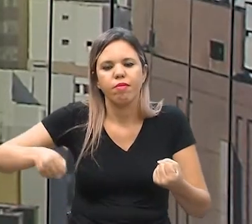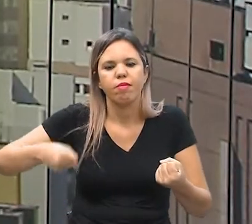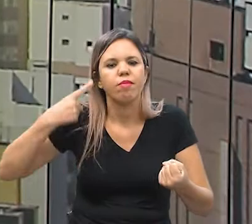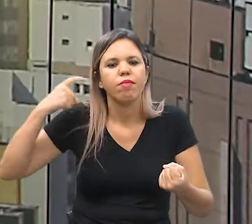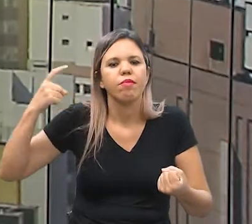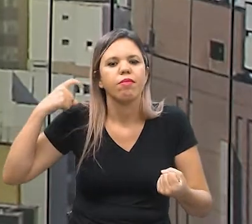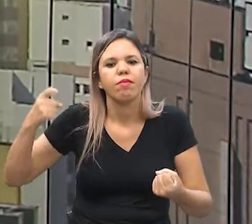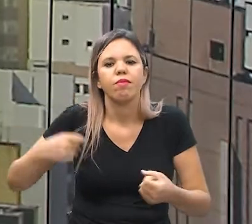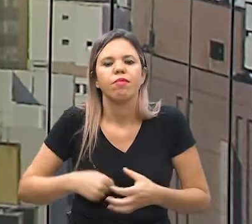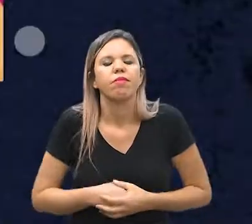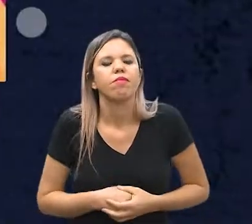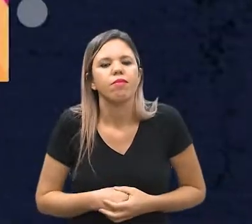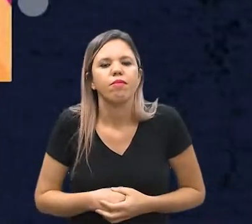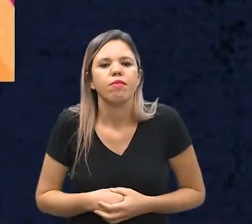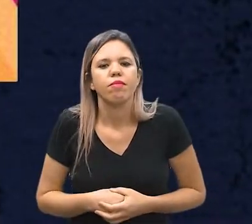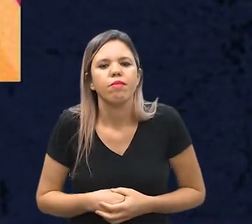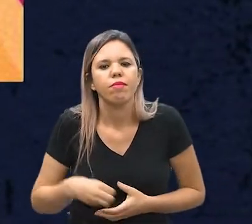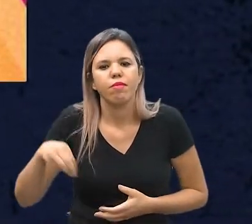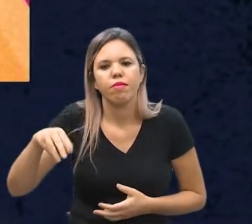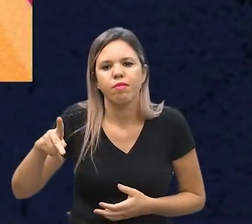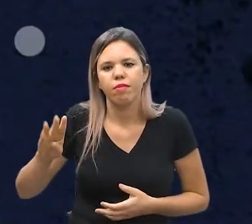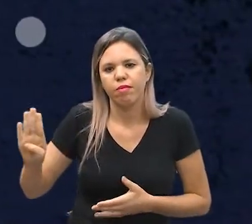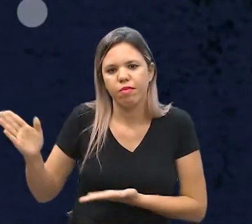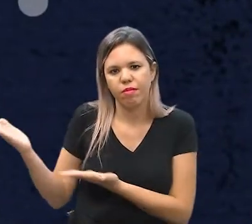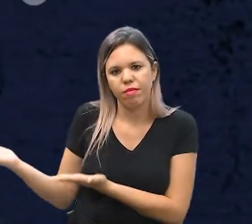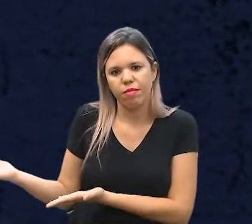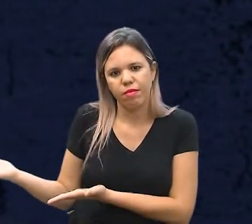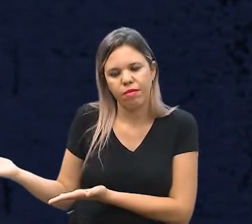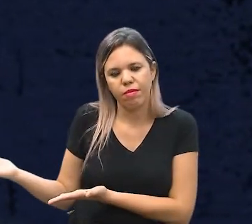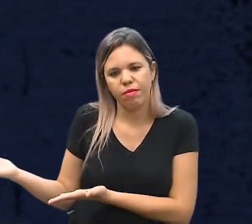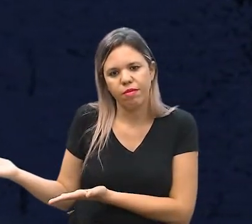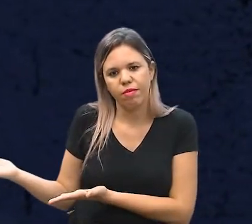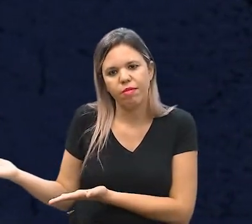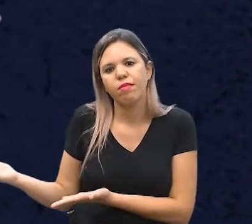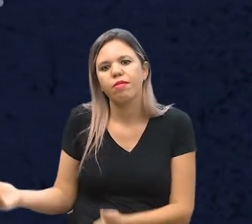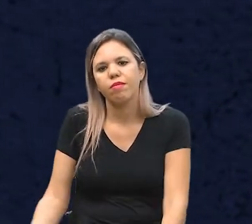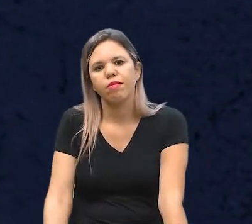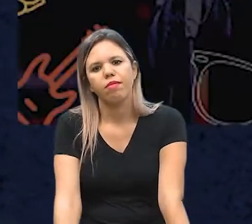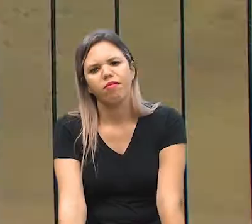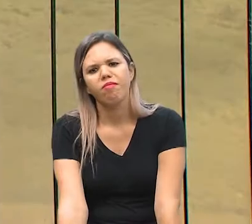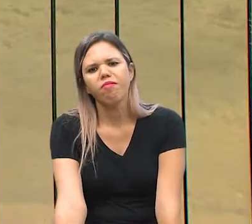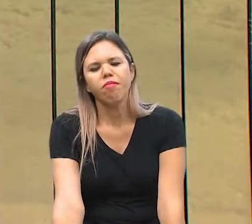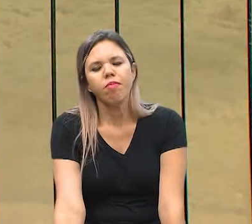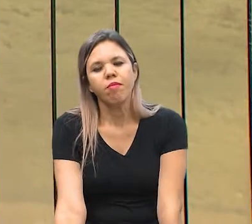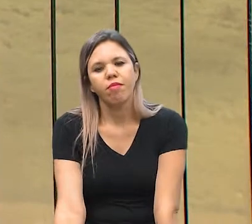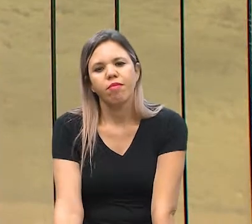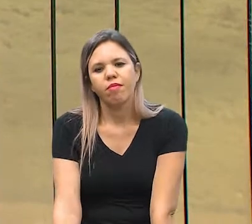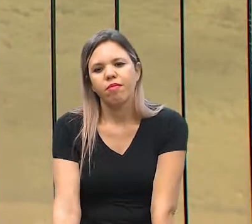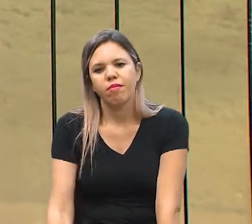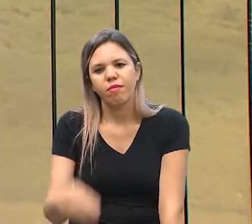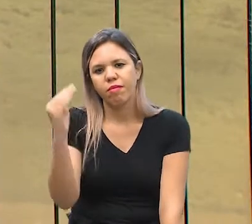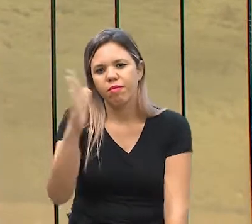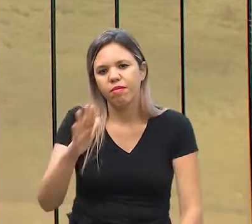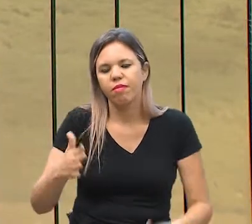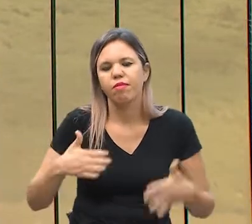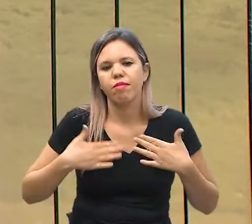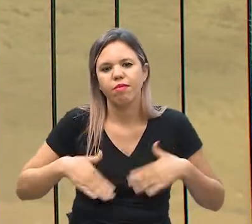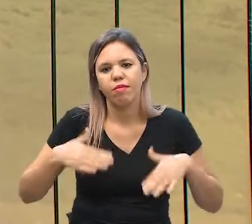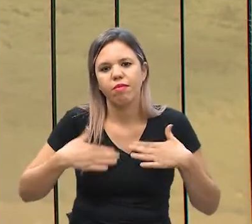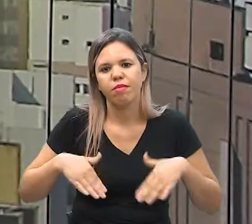o que vai estar tocando lá? MPB. Indie, brasileiro, nacional, alguma coisa mais